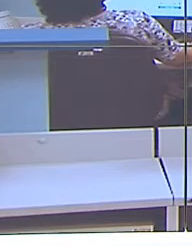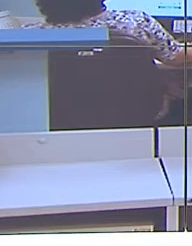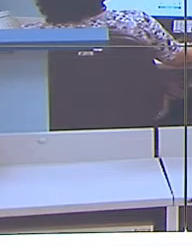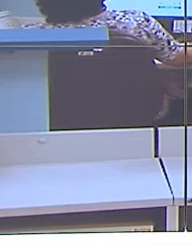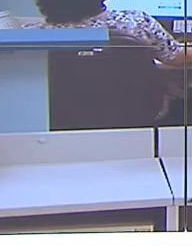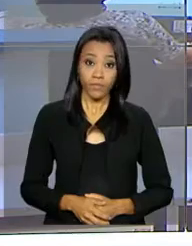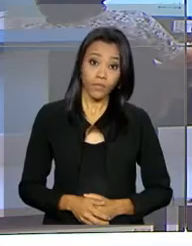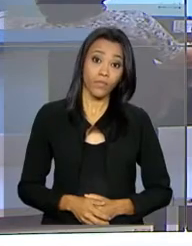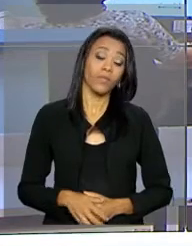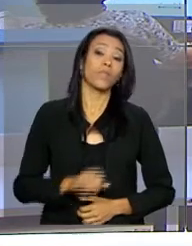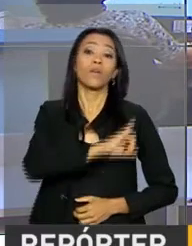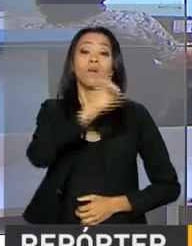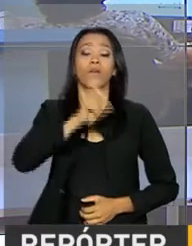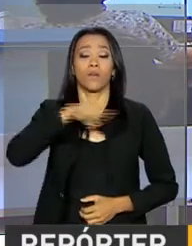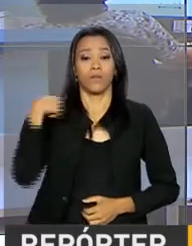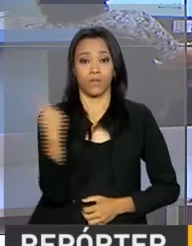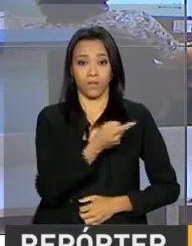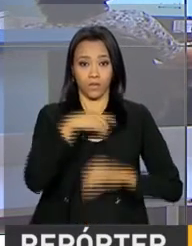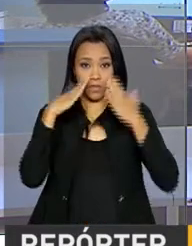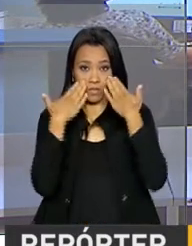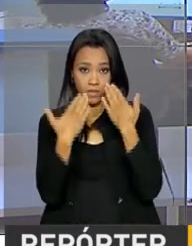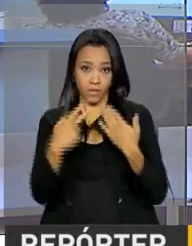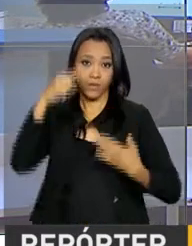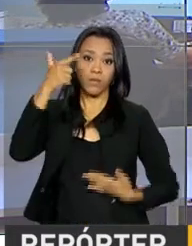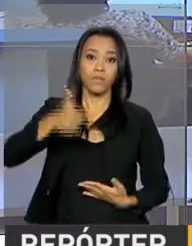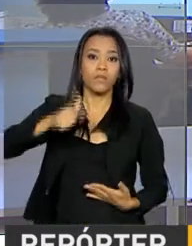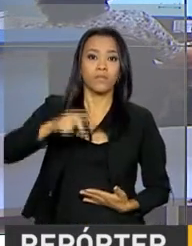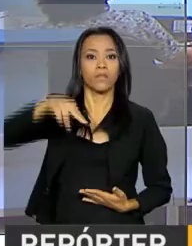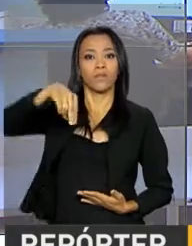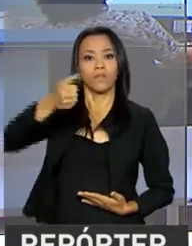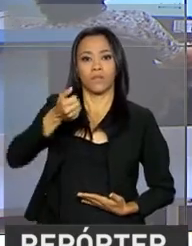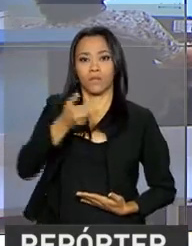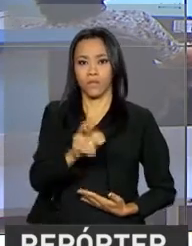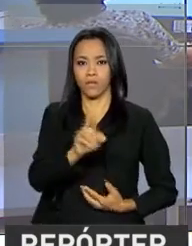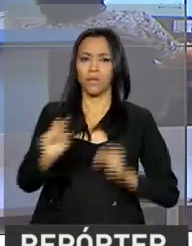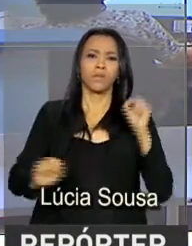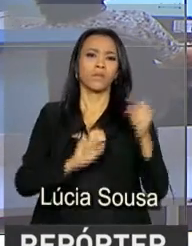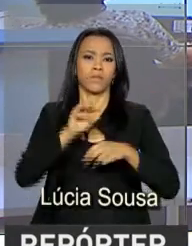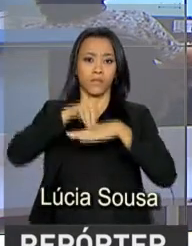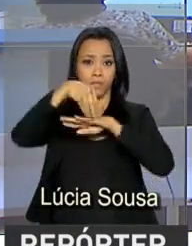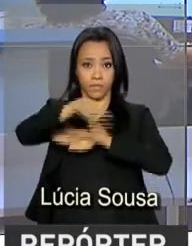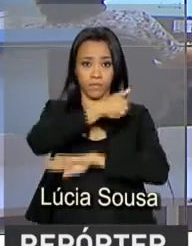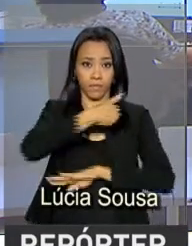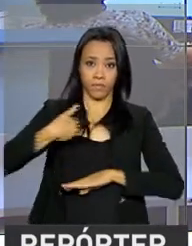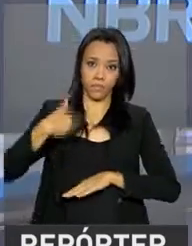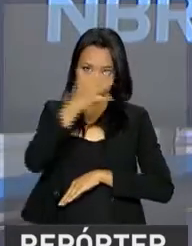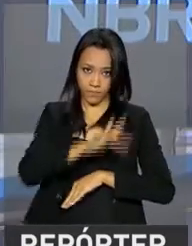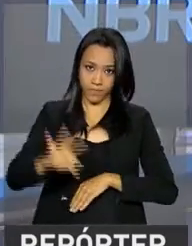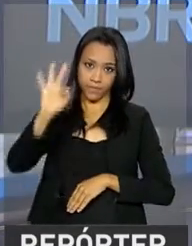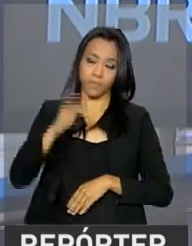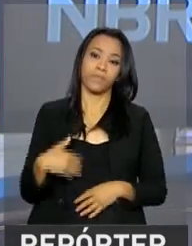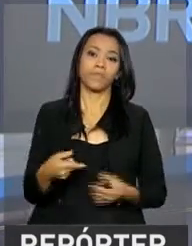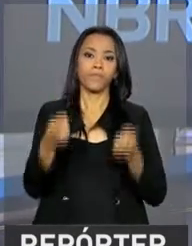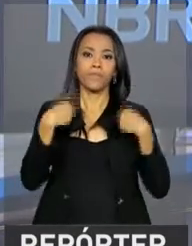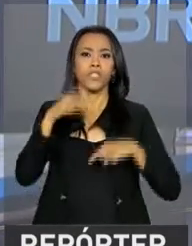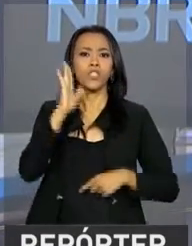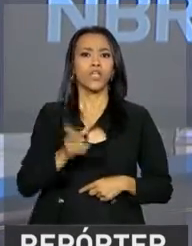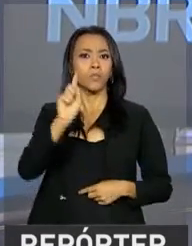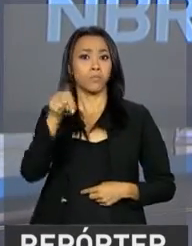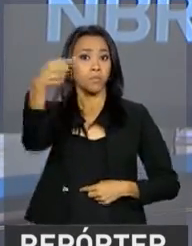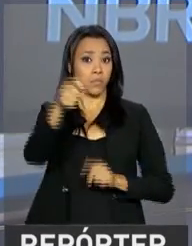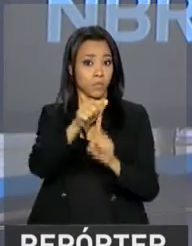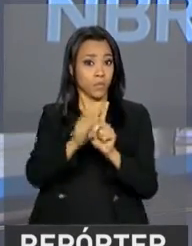lá estamos de volta com mais uma edição do repórter nbr e as notícias do governo federal já no próximo mês